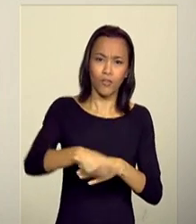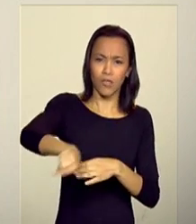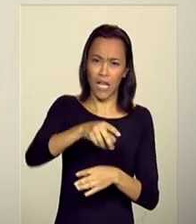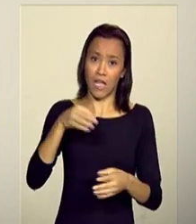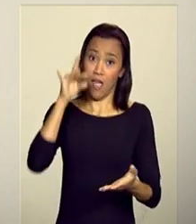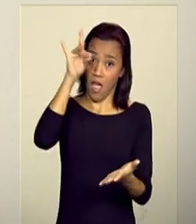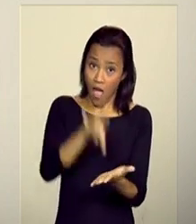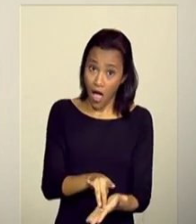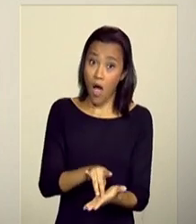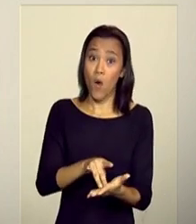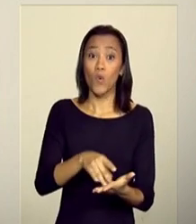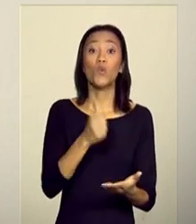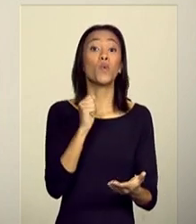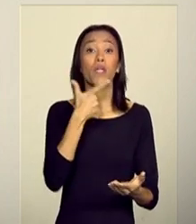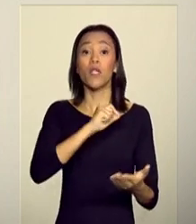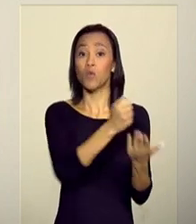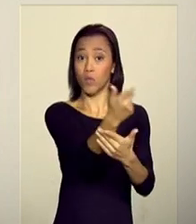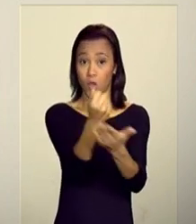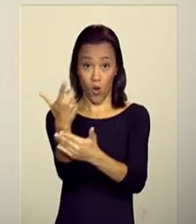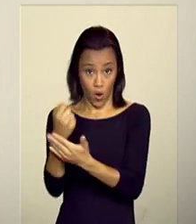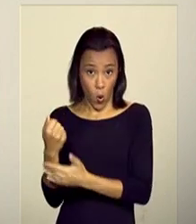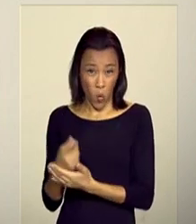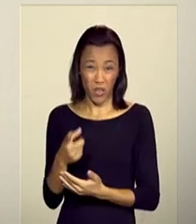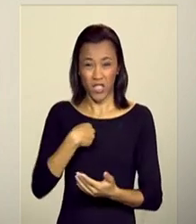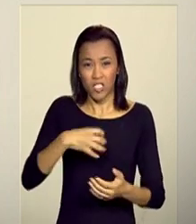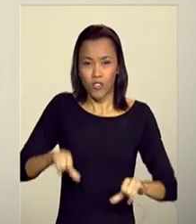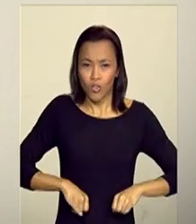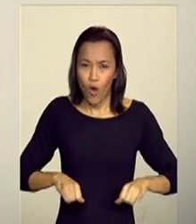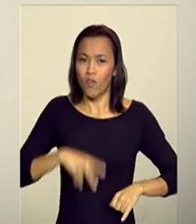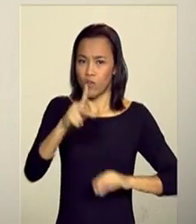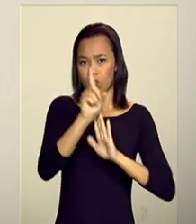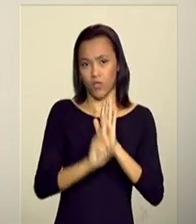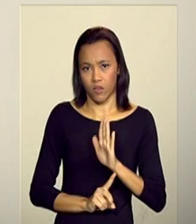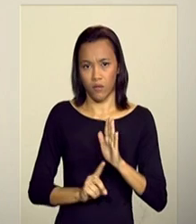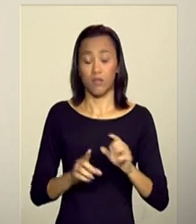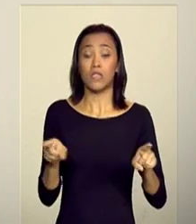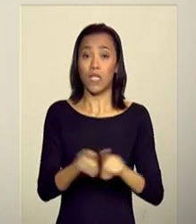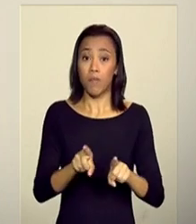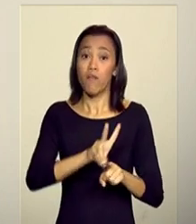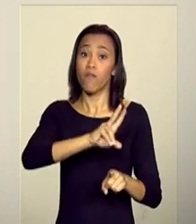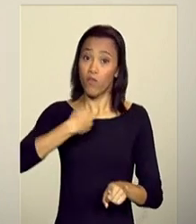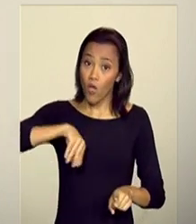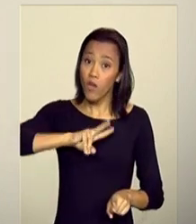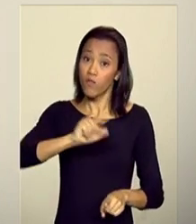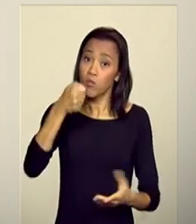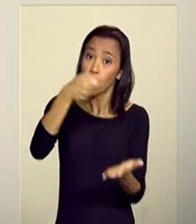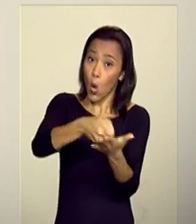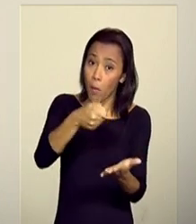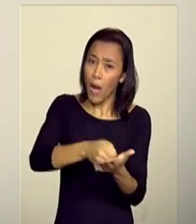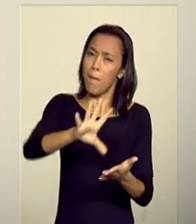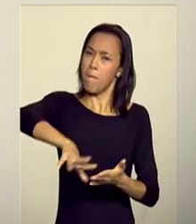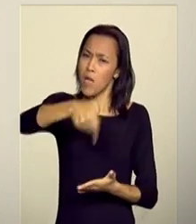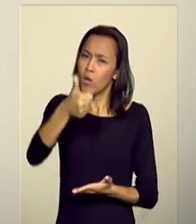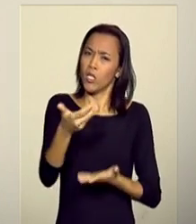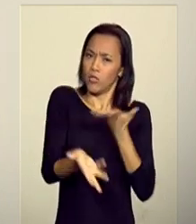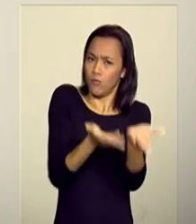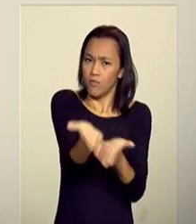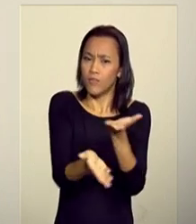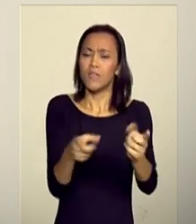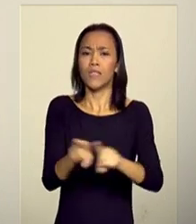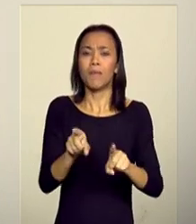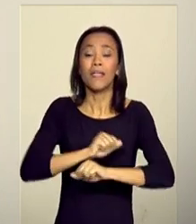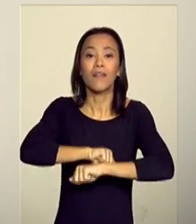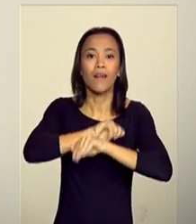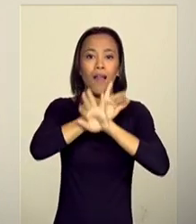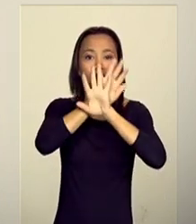efetivas as demandas do Consumidor atingido em seus direitos vamos cobrar melhorias de serviços e